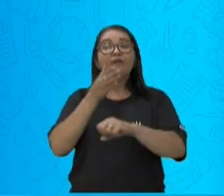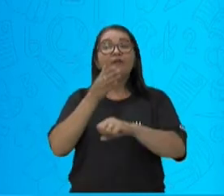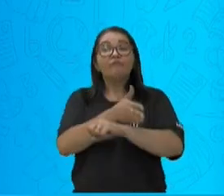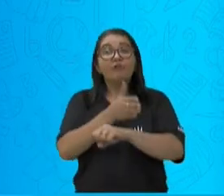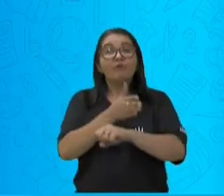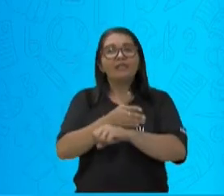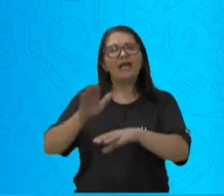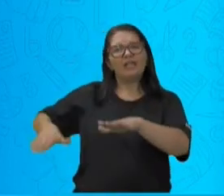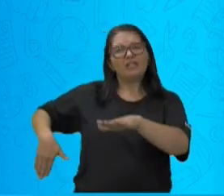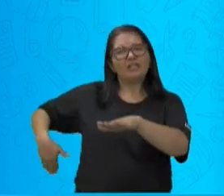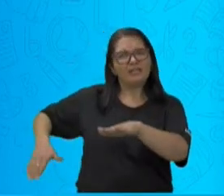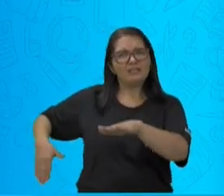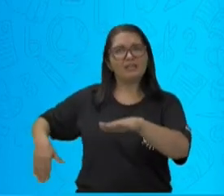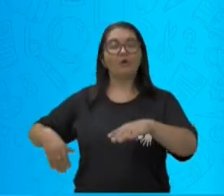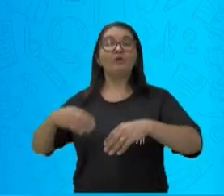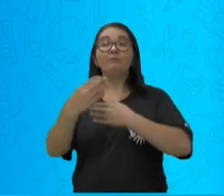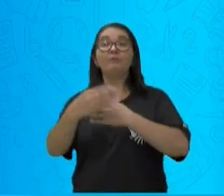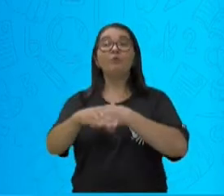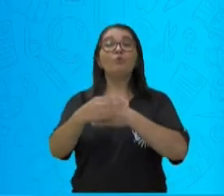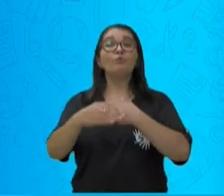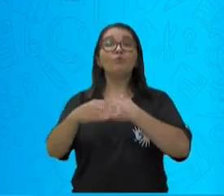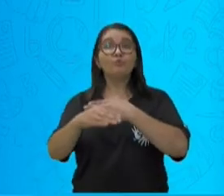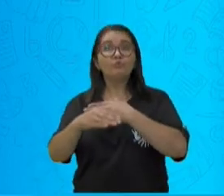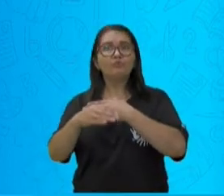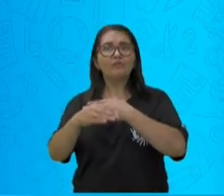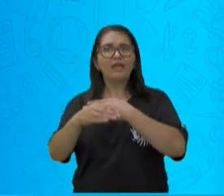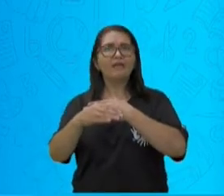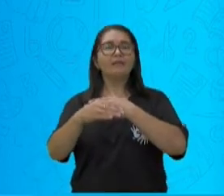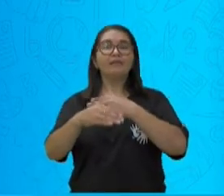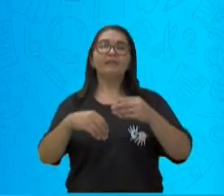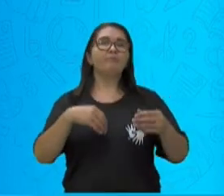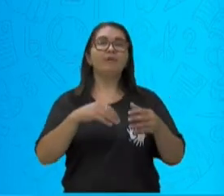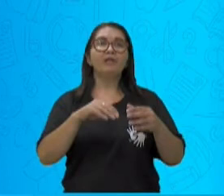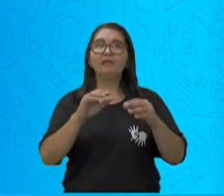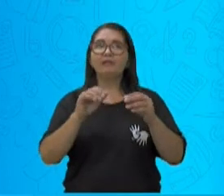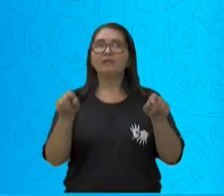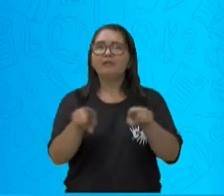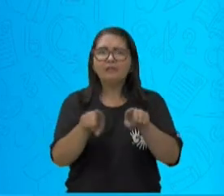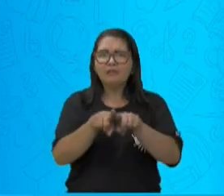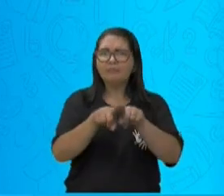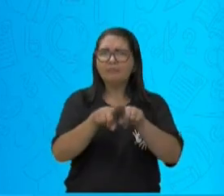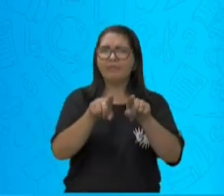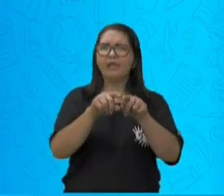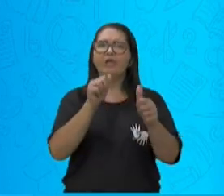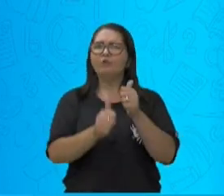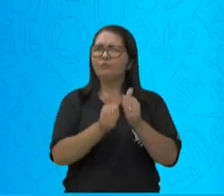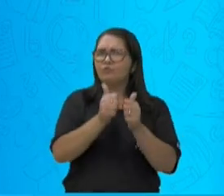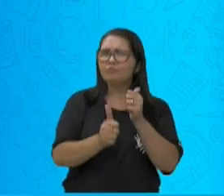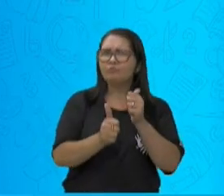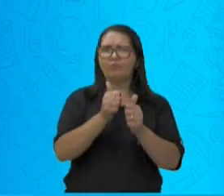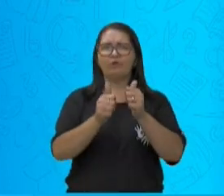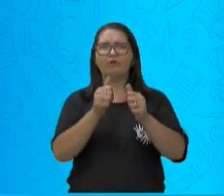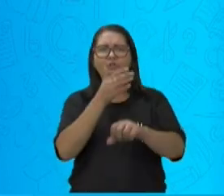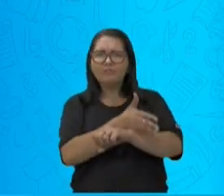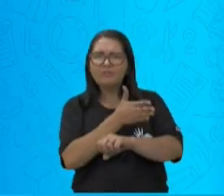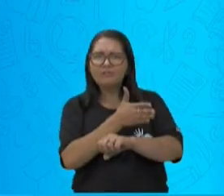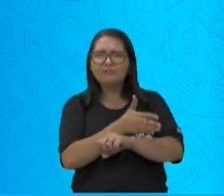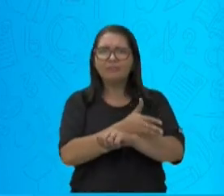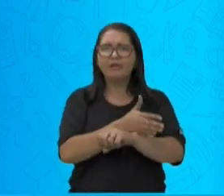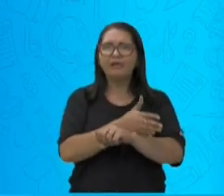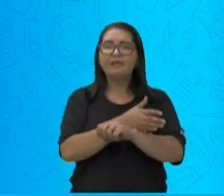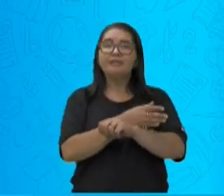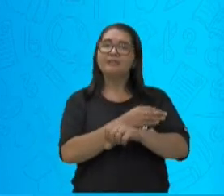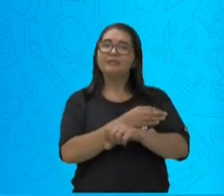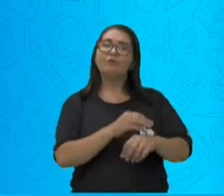e disputar um campeonato são exemplos de atividades que prevêem regulamentos. E o